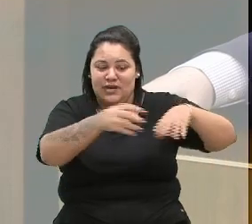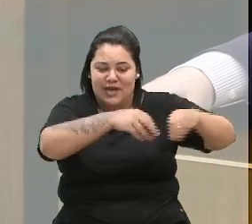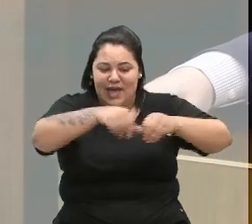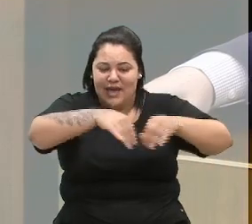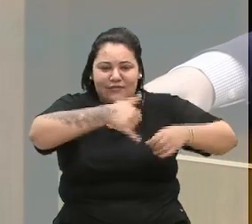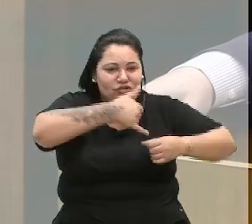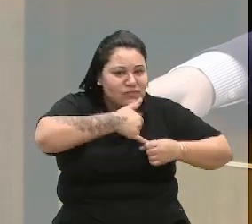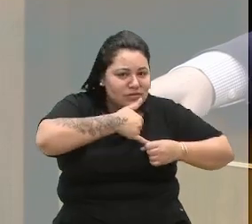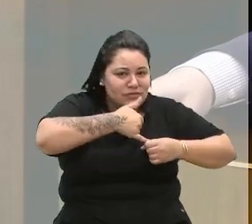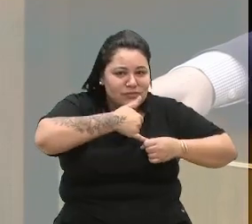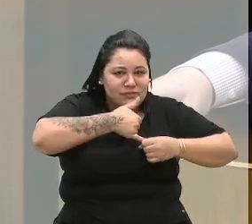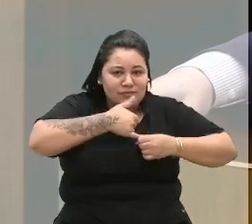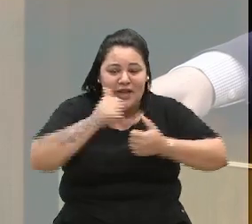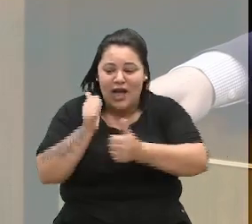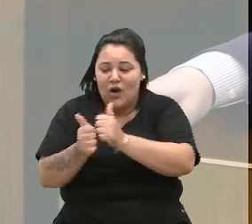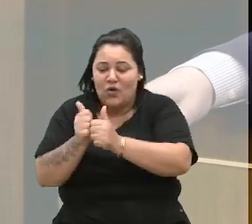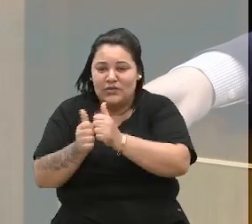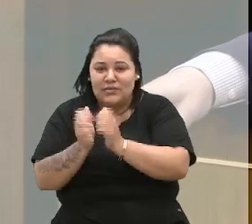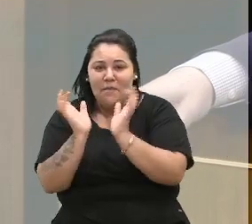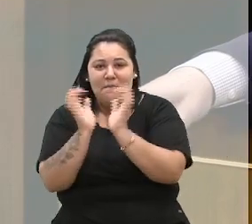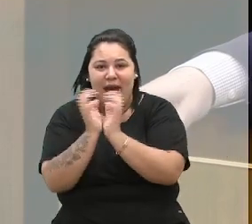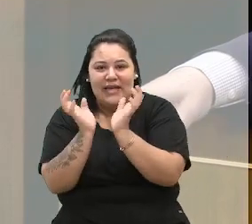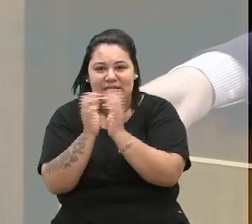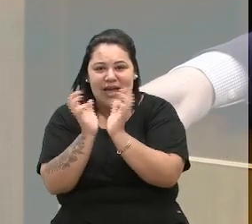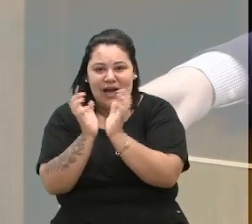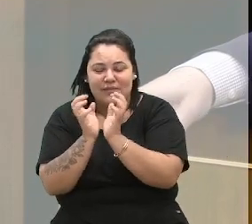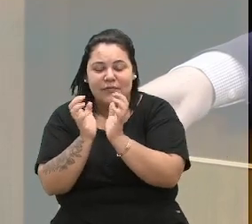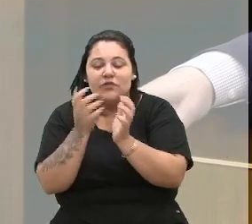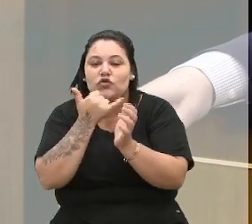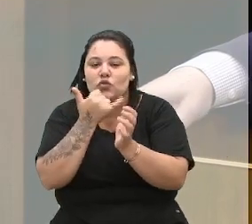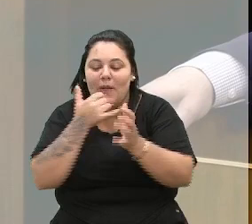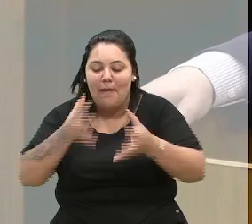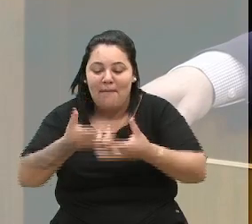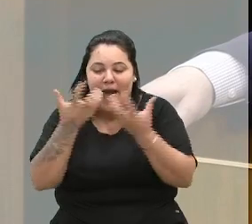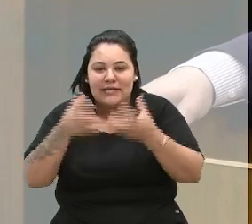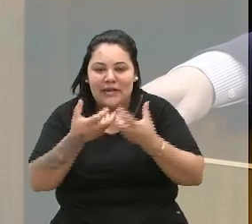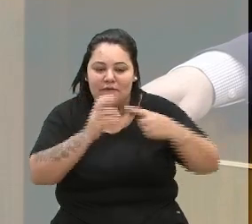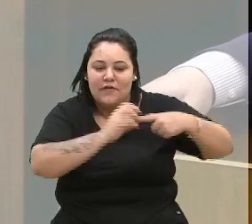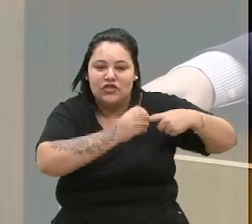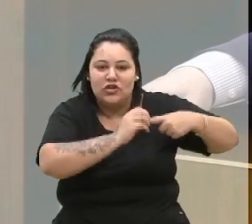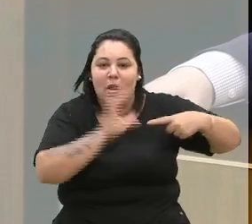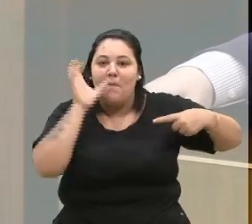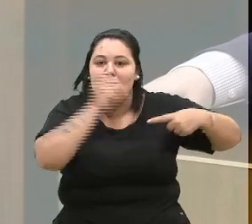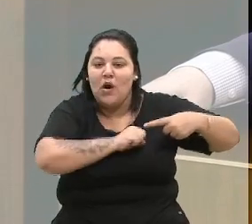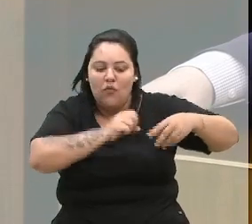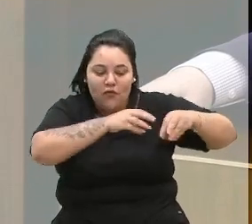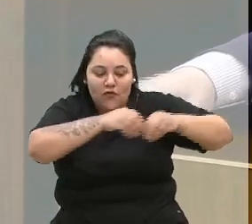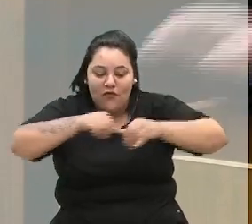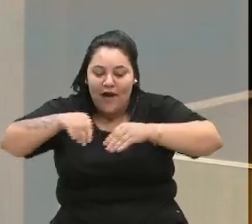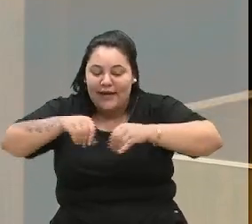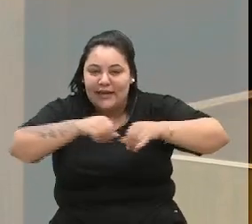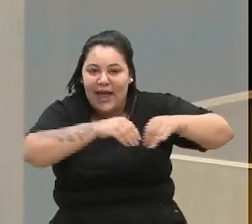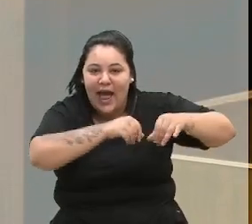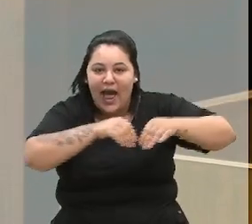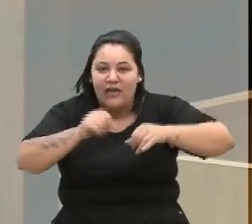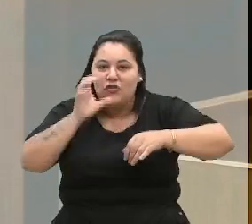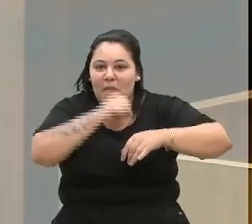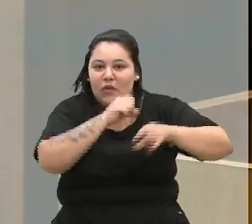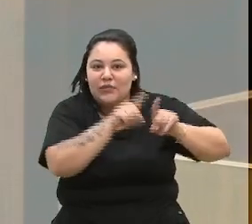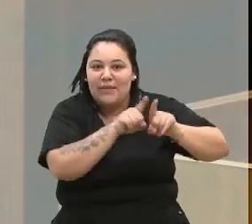arroz, massas secas, feijão, pães, farinha de trigo e alho,